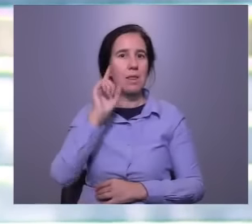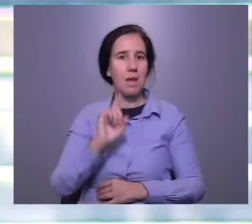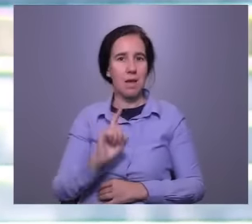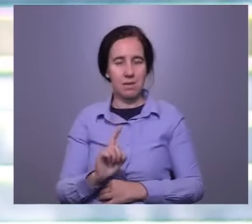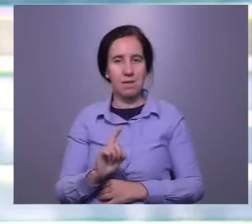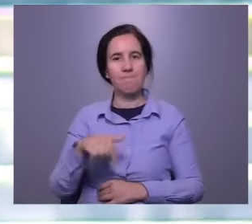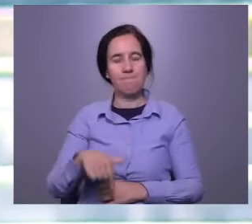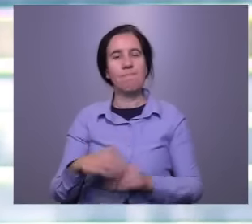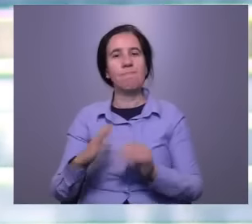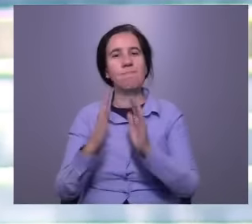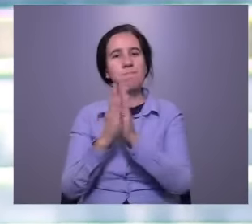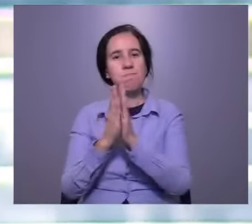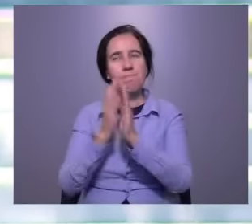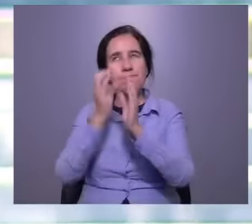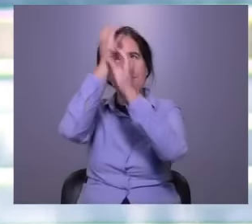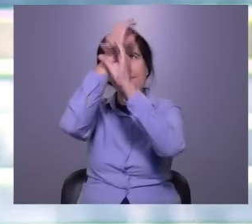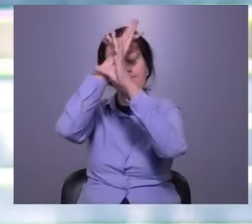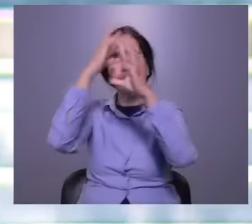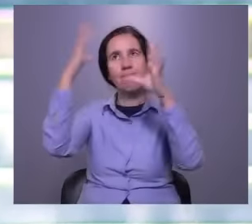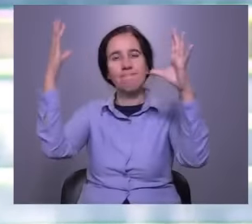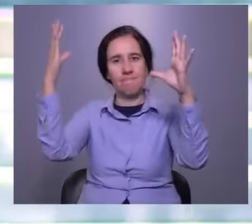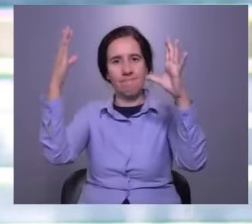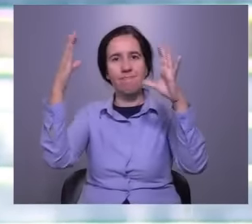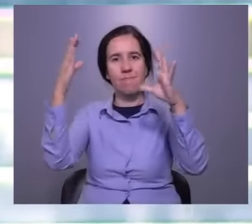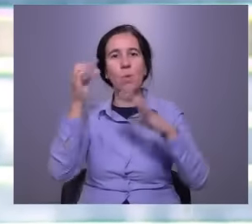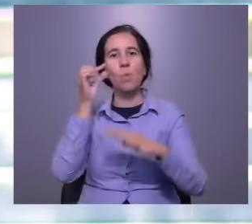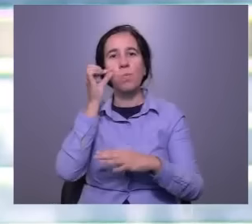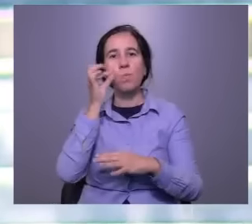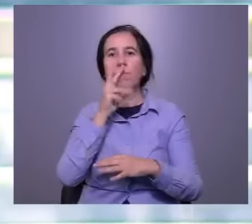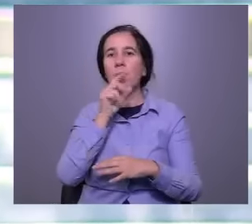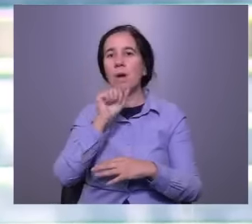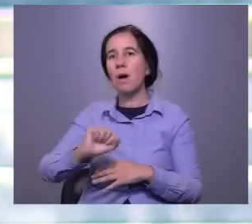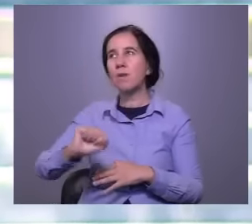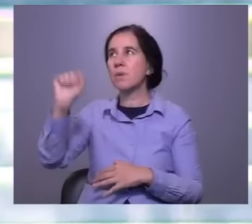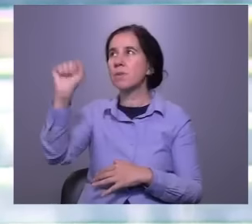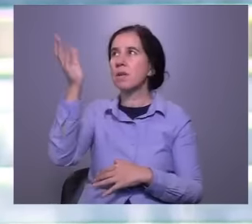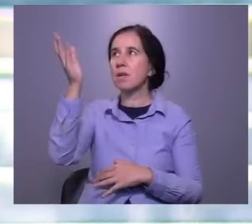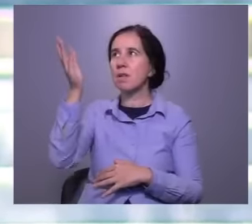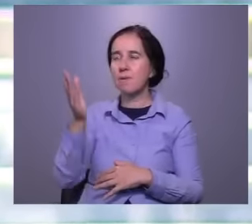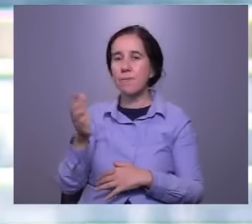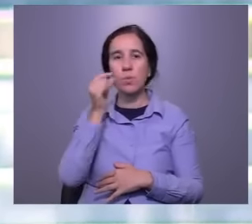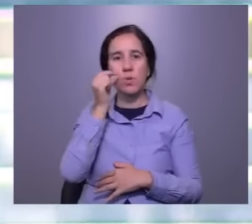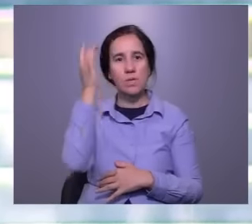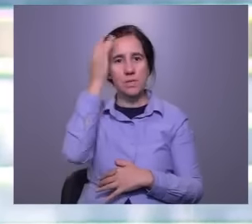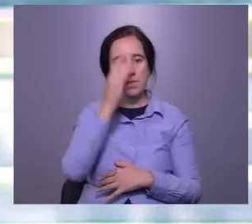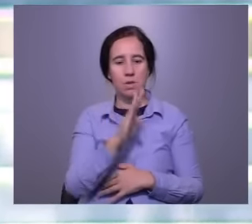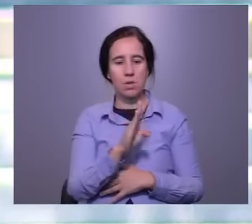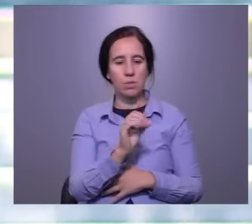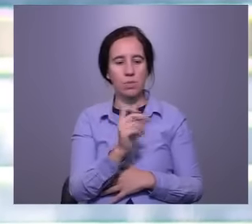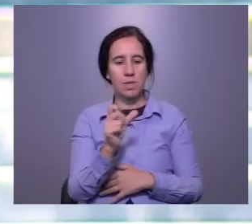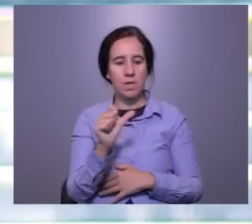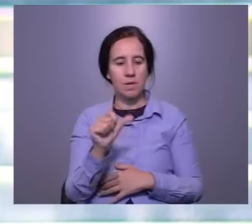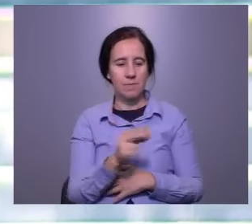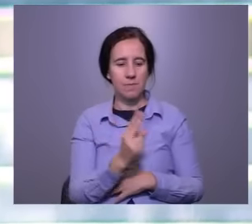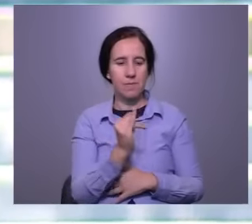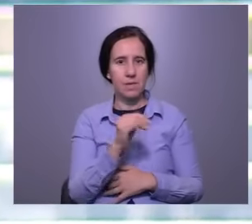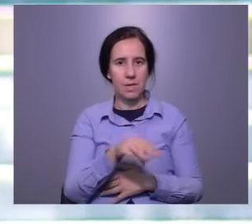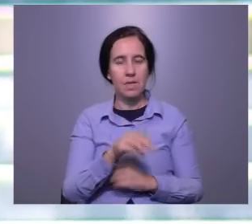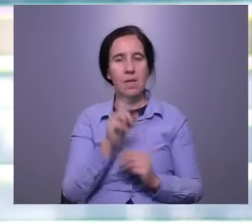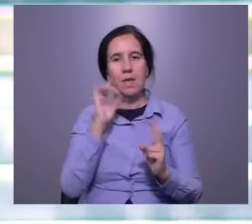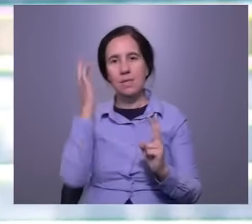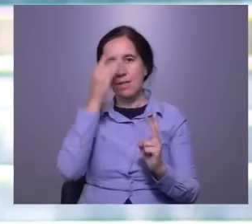Virgem Santa Maria, Mãe de Deus e Nossa Mãe, aqui viemos a Fátima,